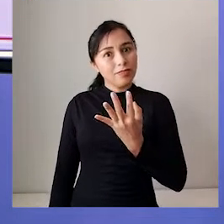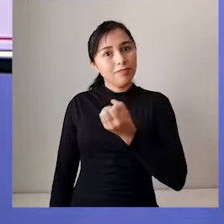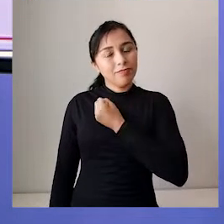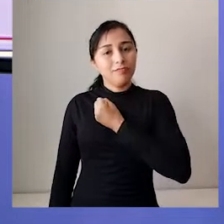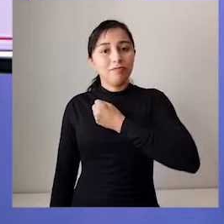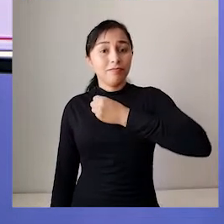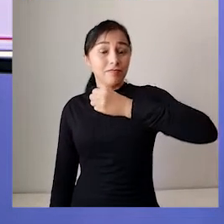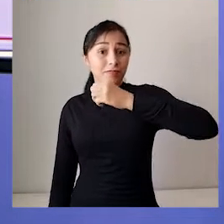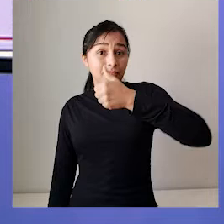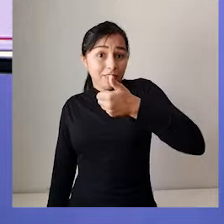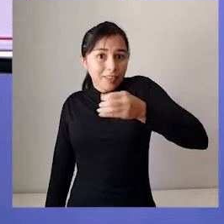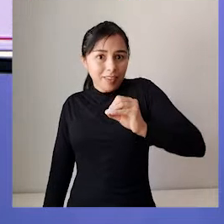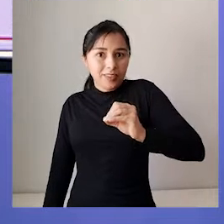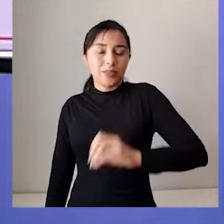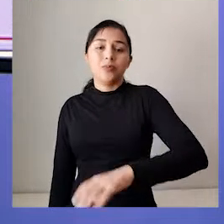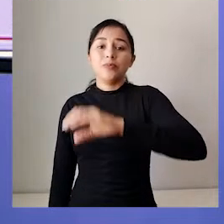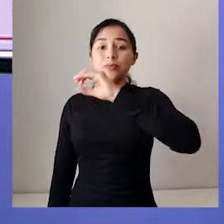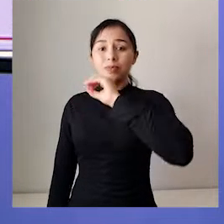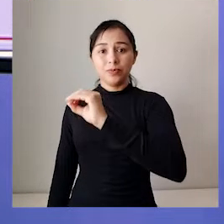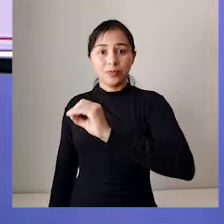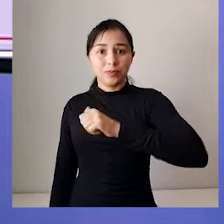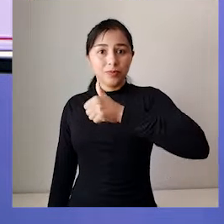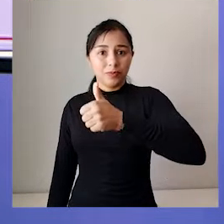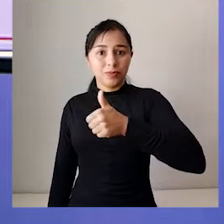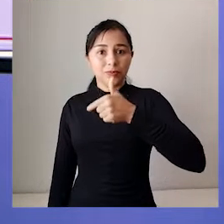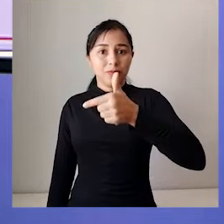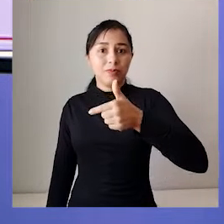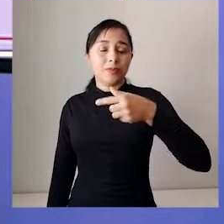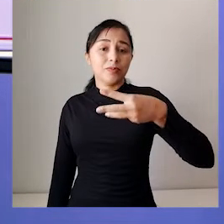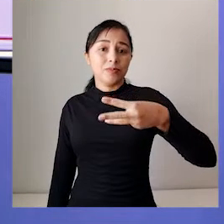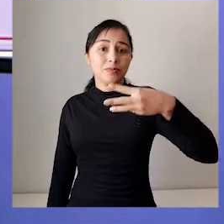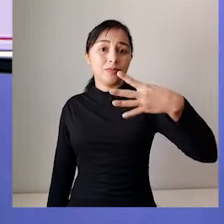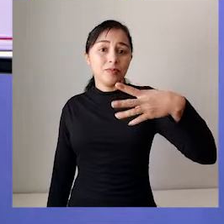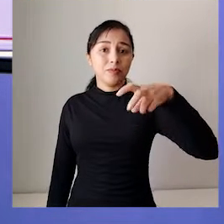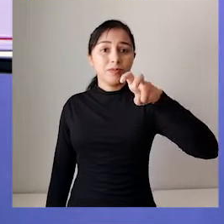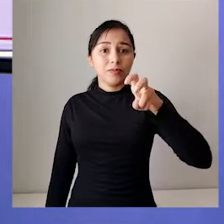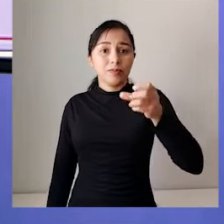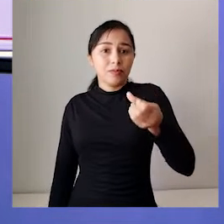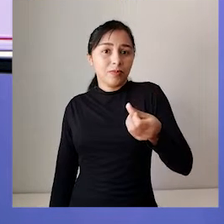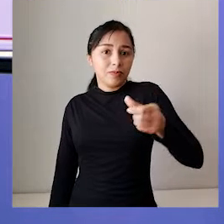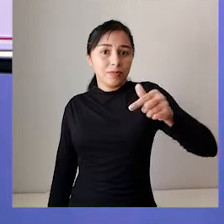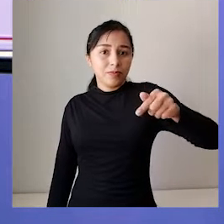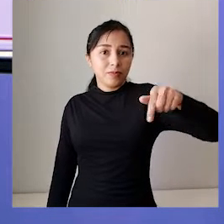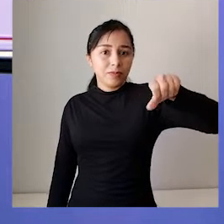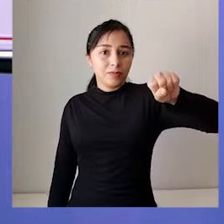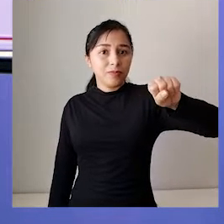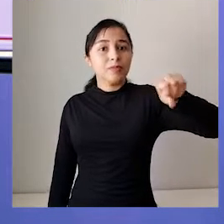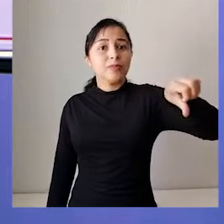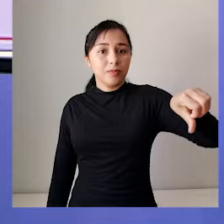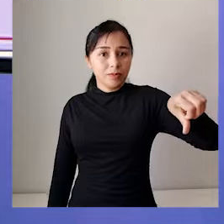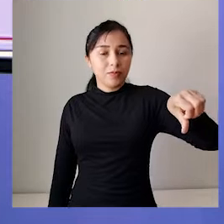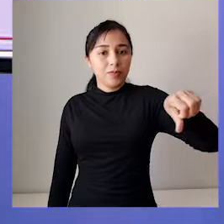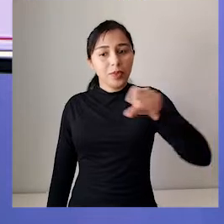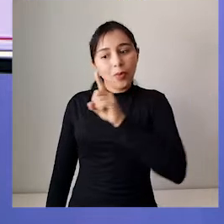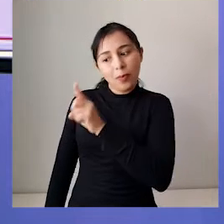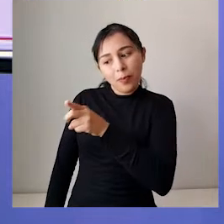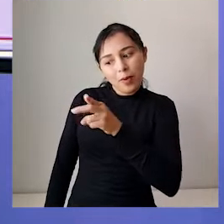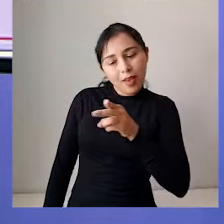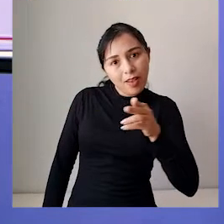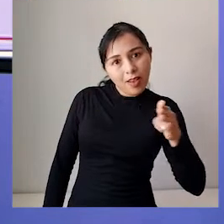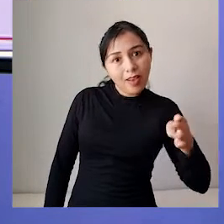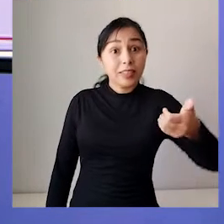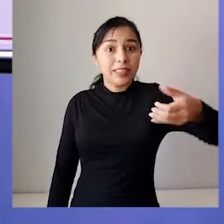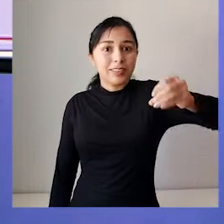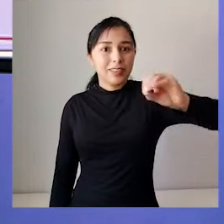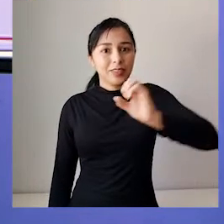o 1, o 2, o 3, o 4, o 5, o 6, o 7, o 8 e o 9. Com esses